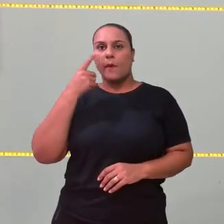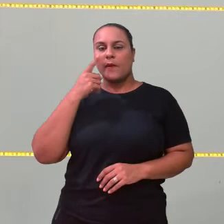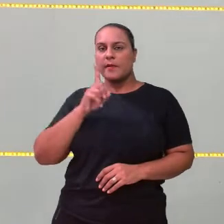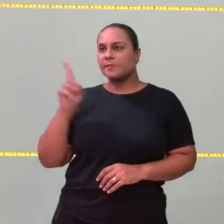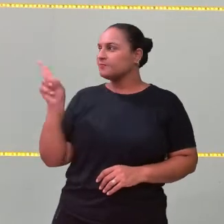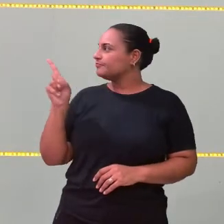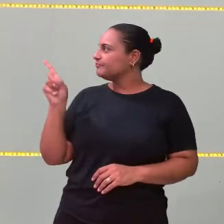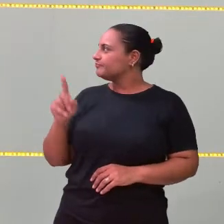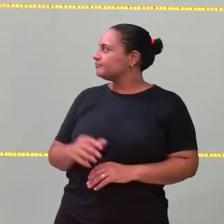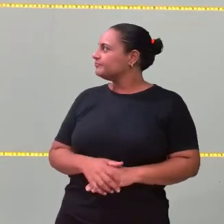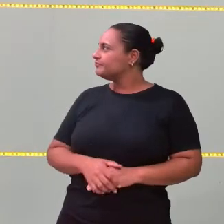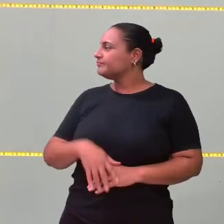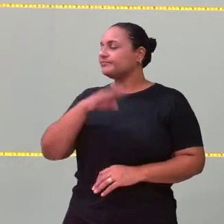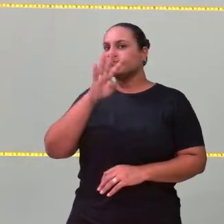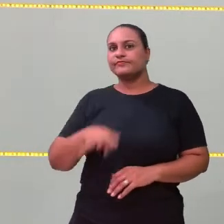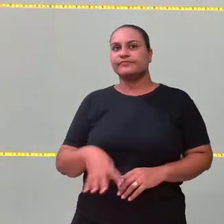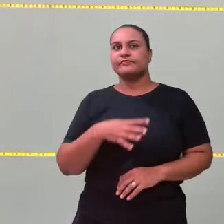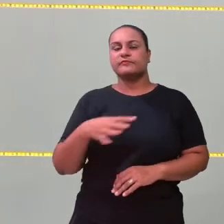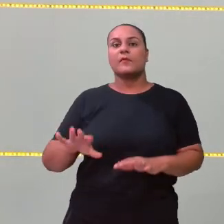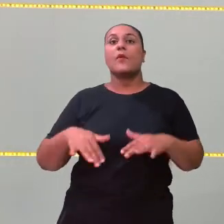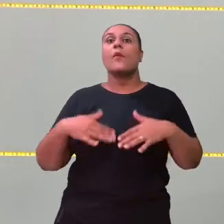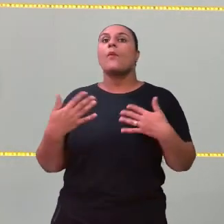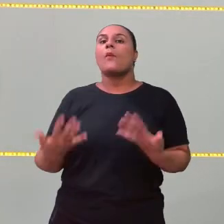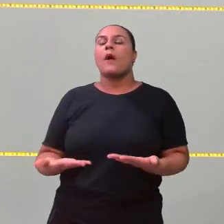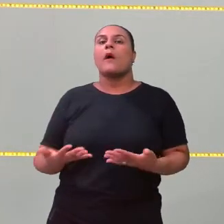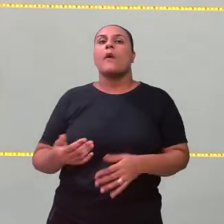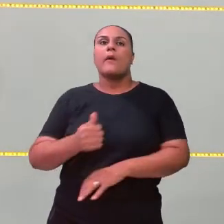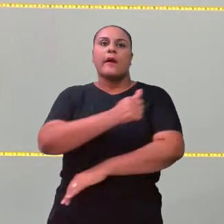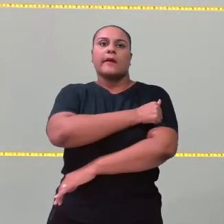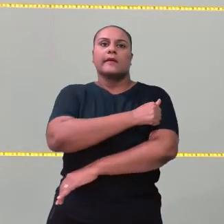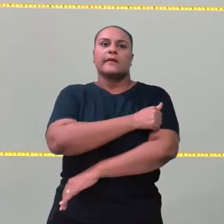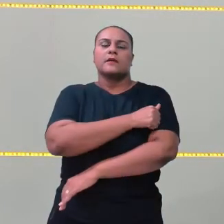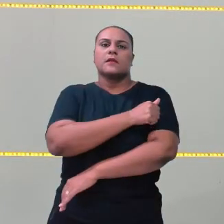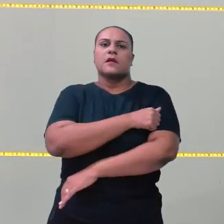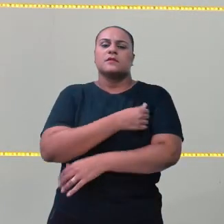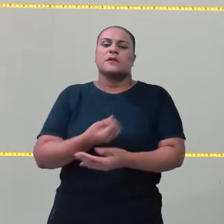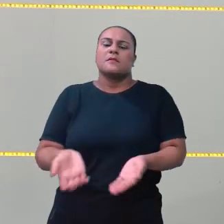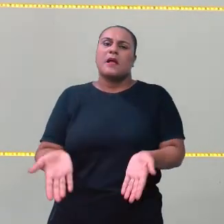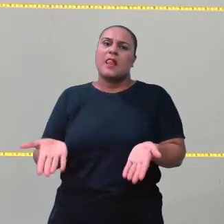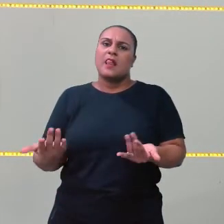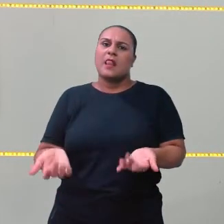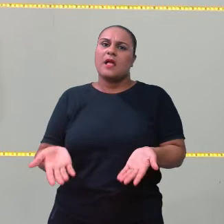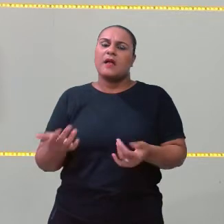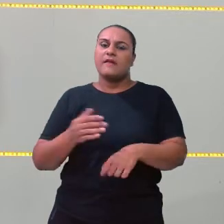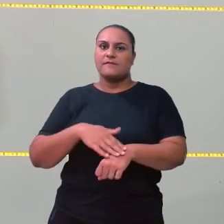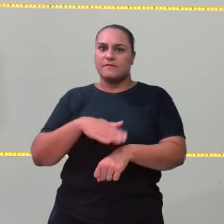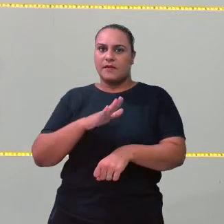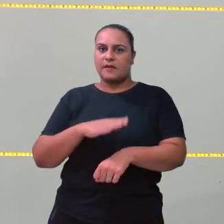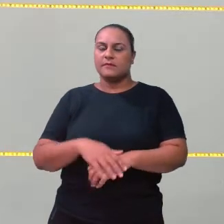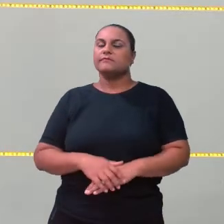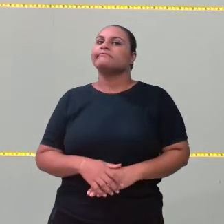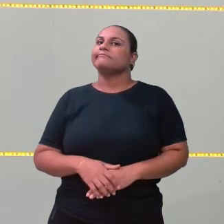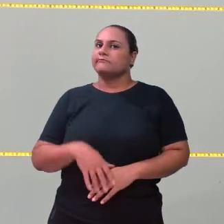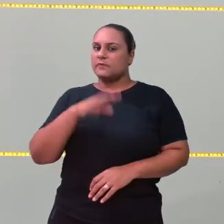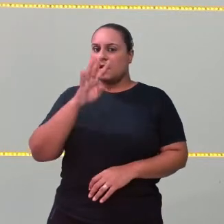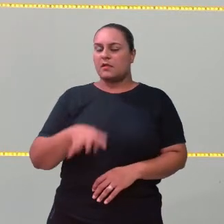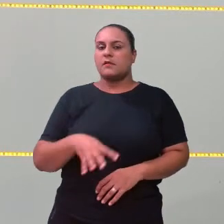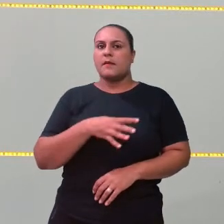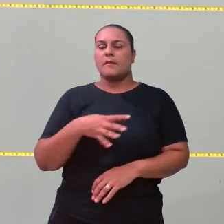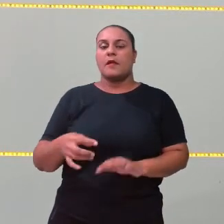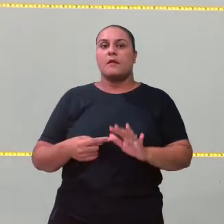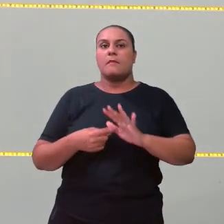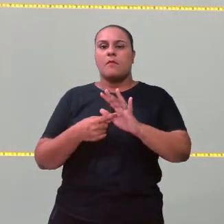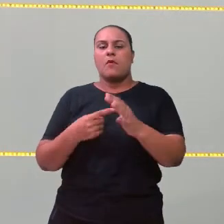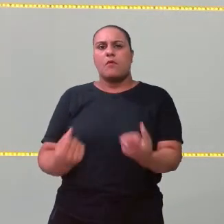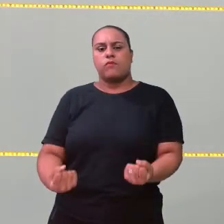tabela, qual é a criança menos pesada? Aí a tabela está falando de